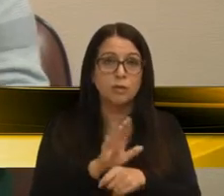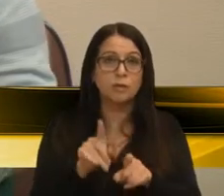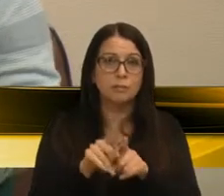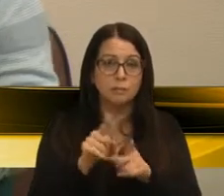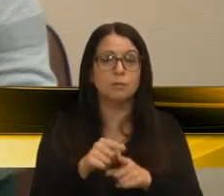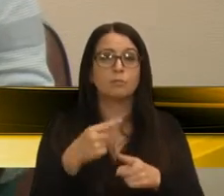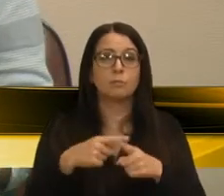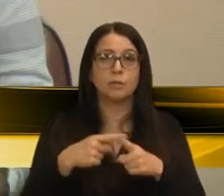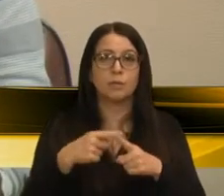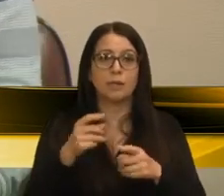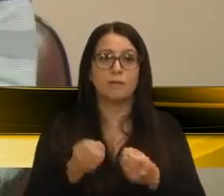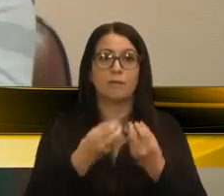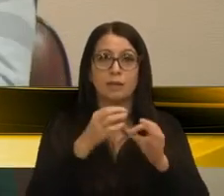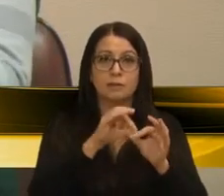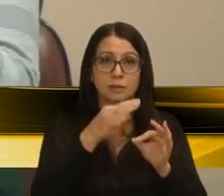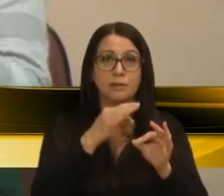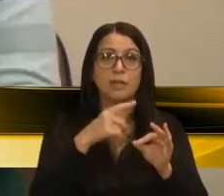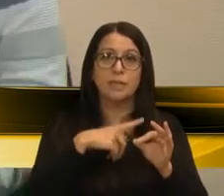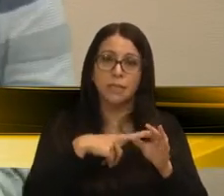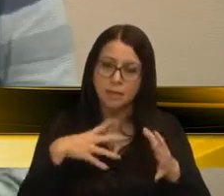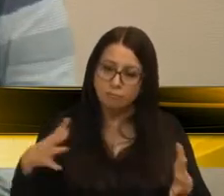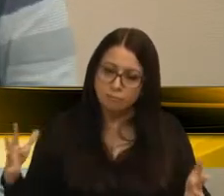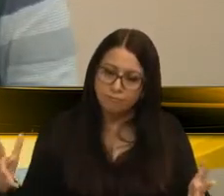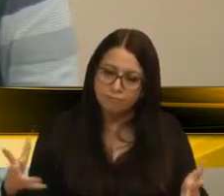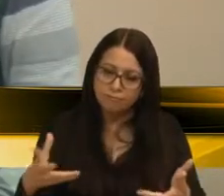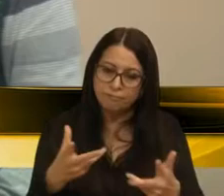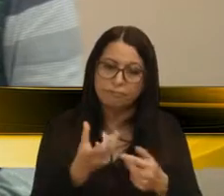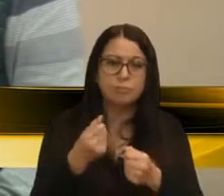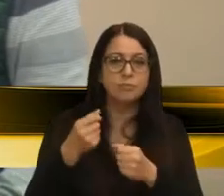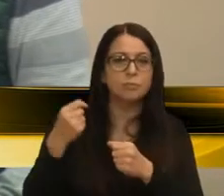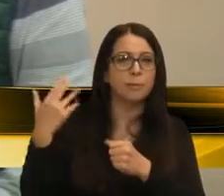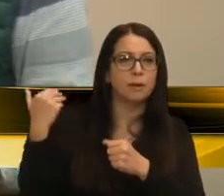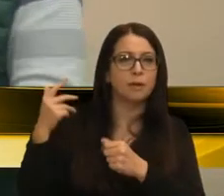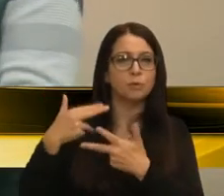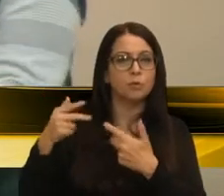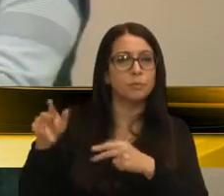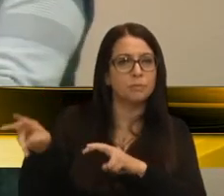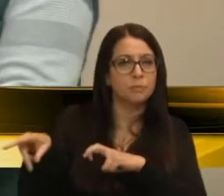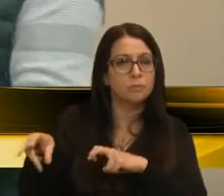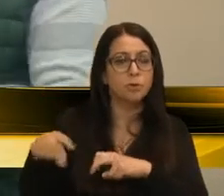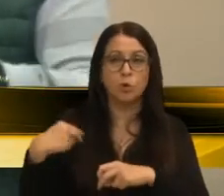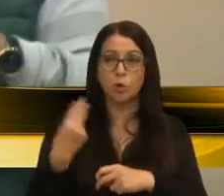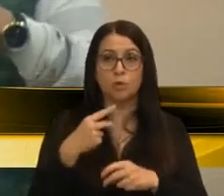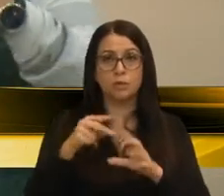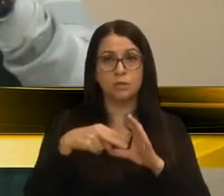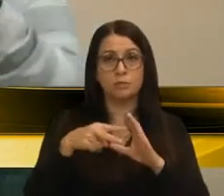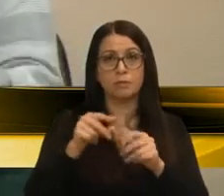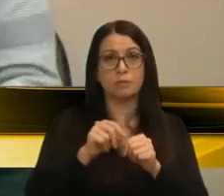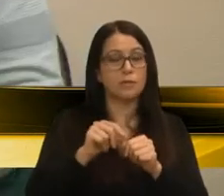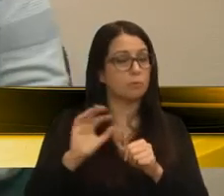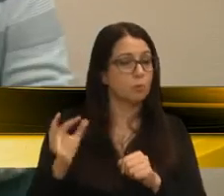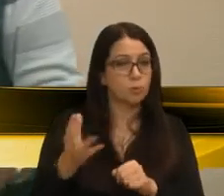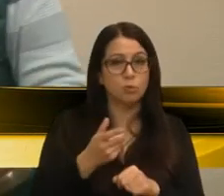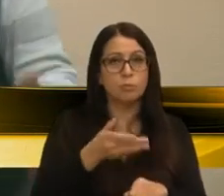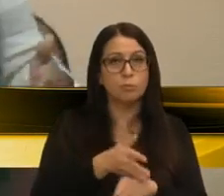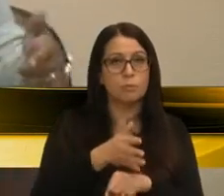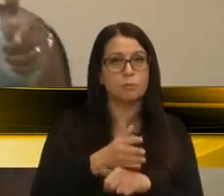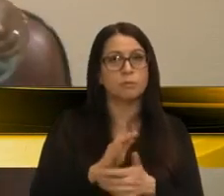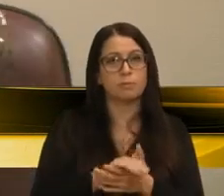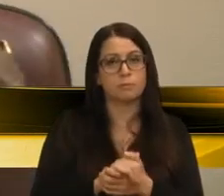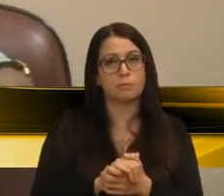porque a Festa da Uva tem esse resgate todo do interior. Nós, enquanto Câmara, fizemos de tudo para